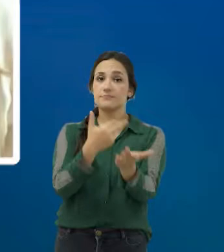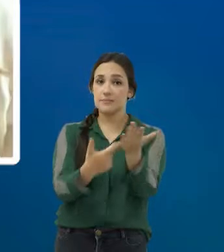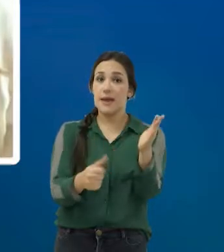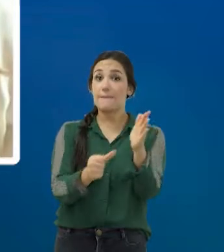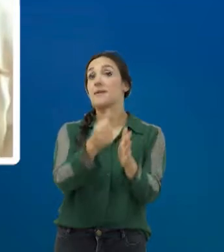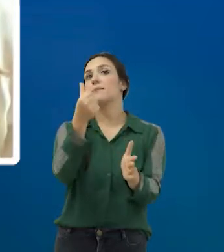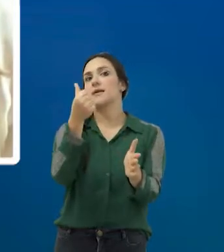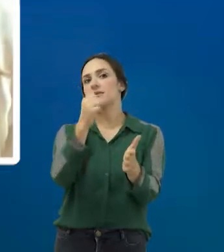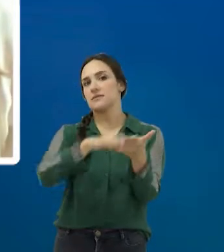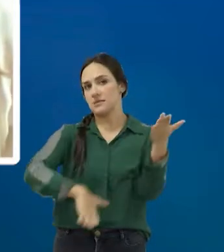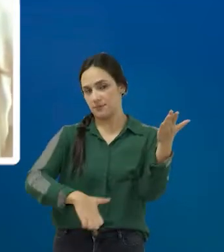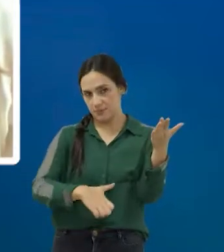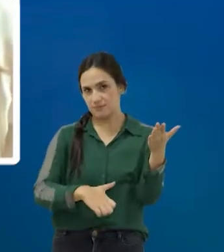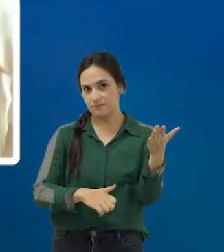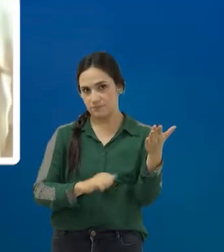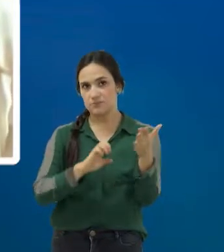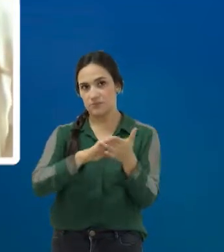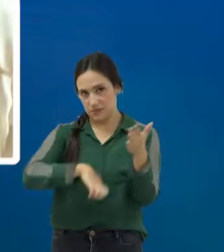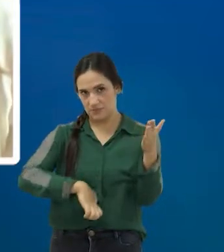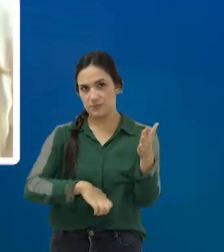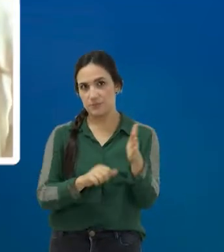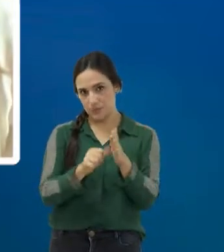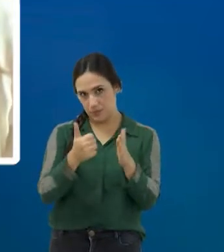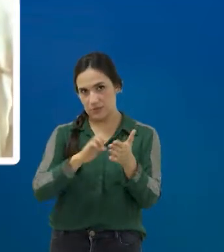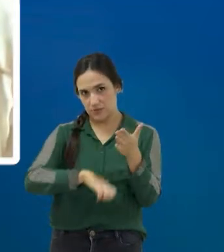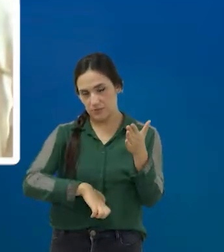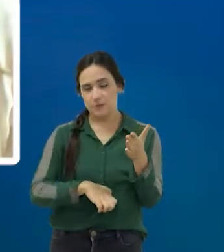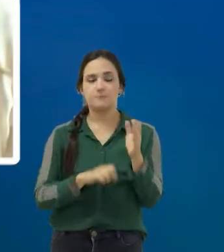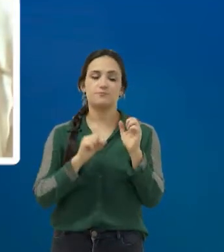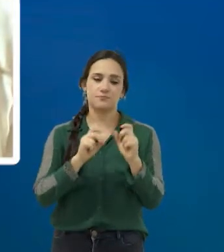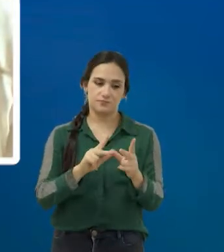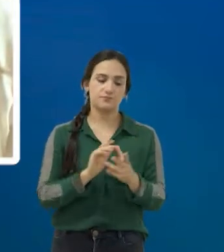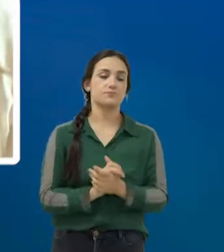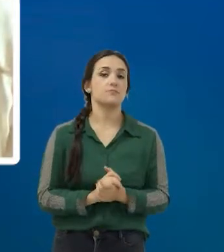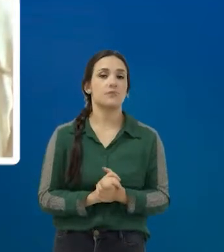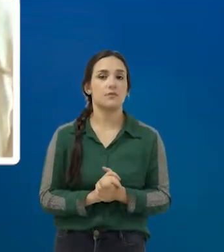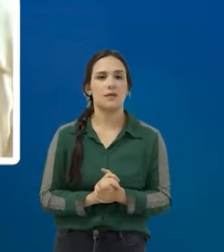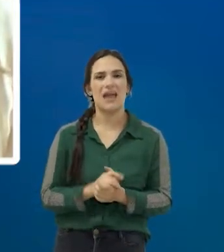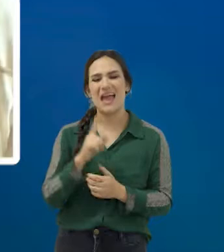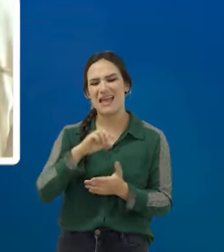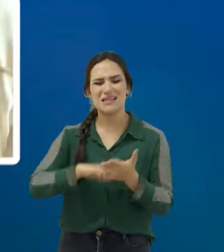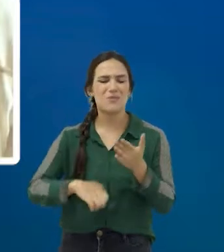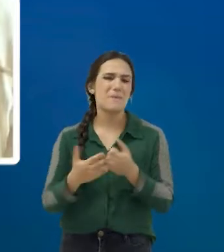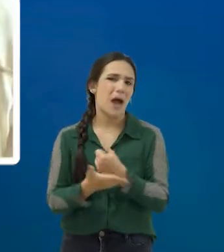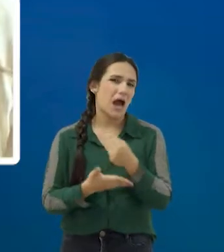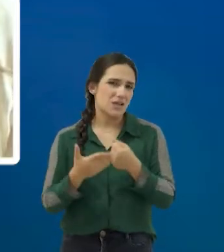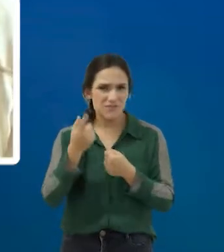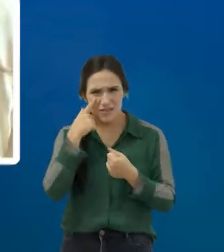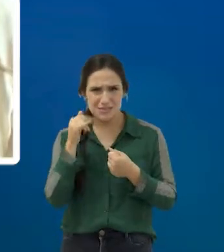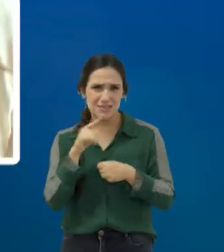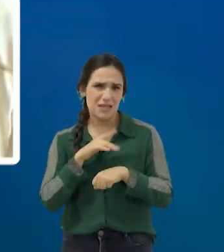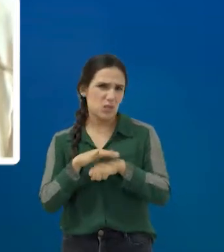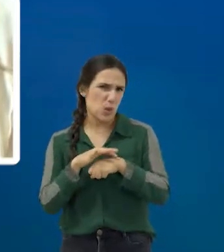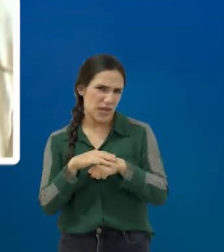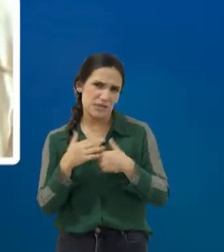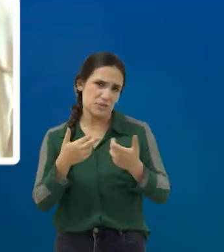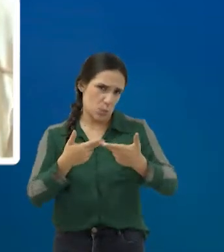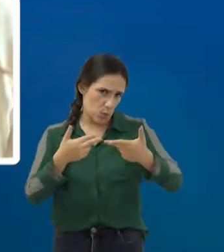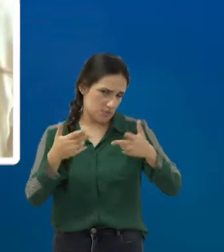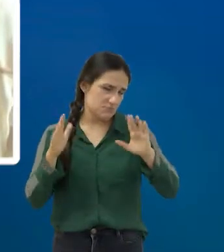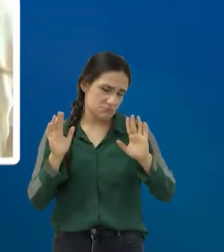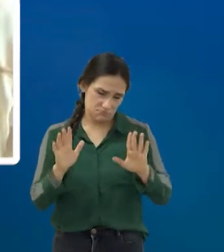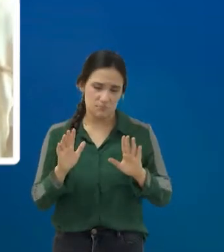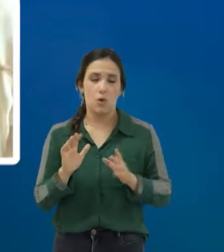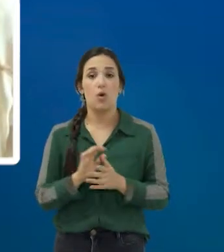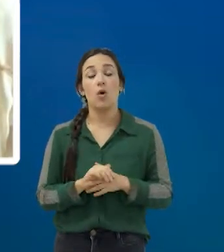o primeiro exame, que é a primeira fase. Esses primeiros exames, que é o básico, que fica no banco de